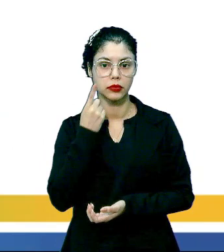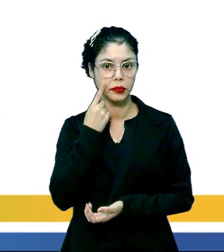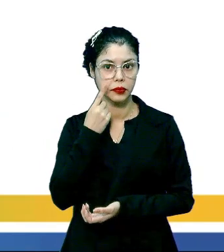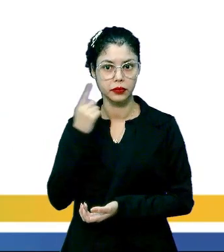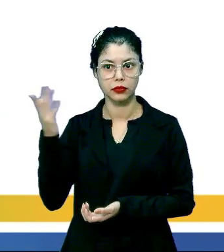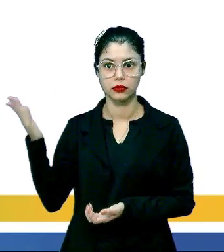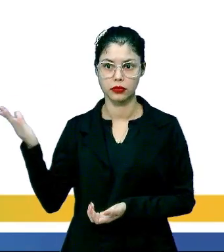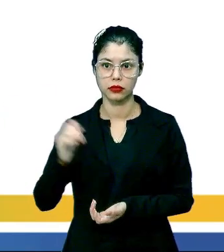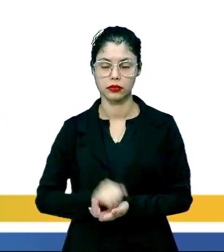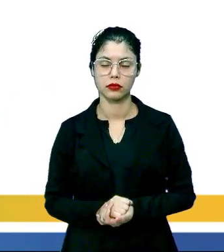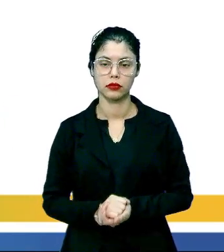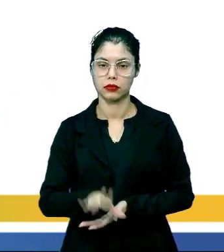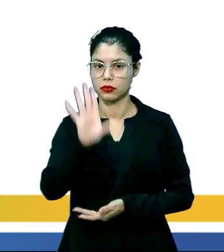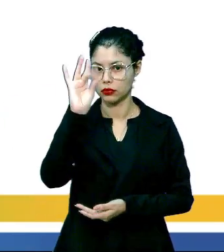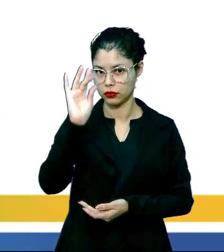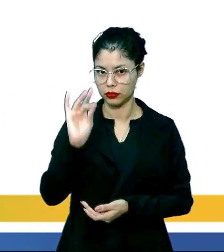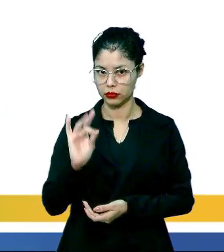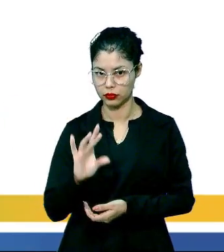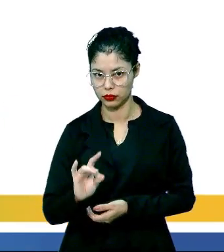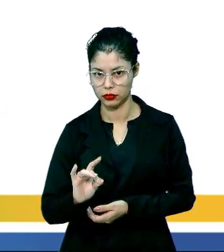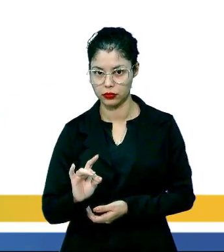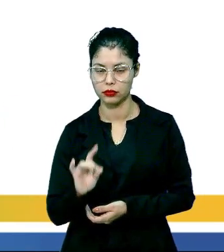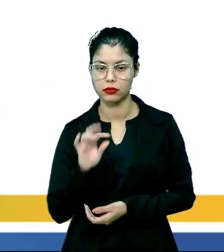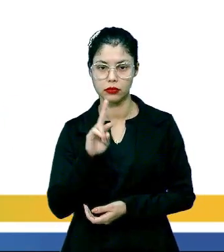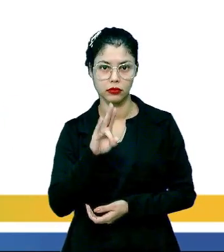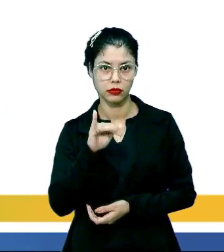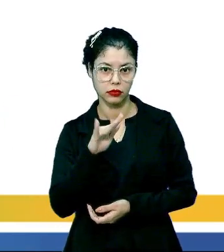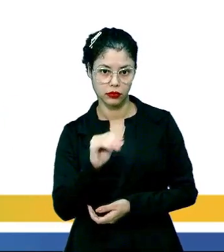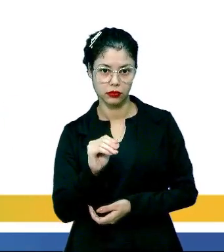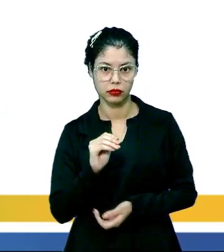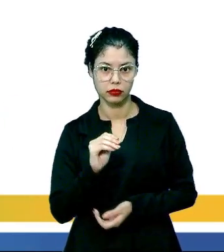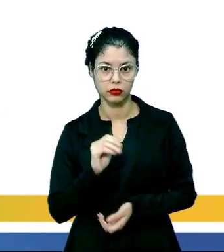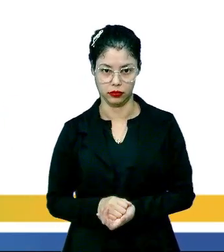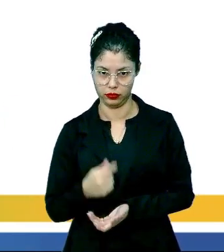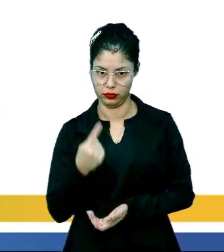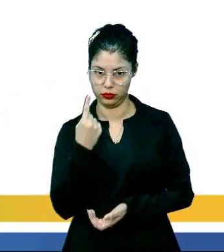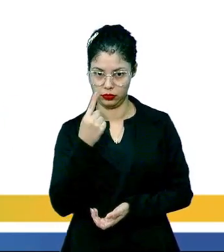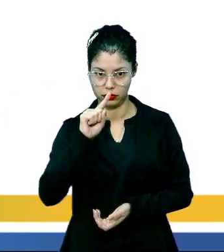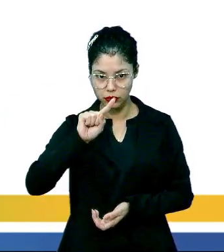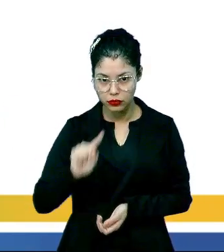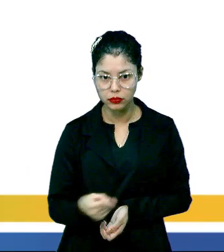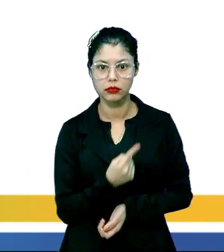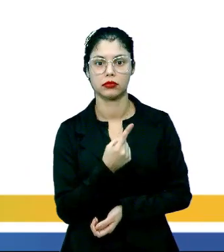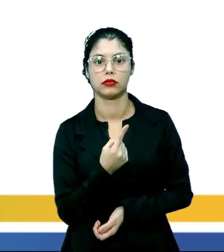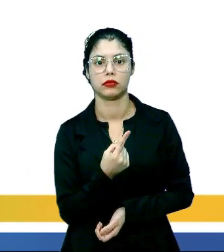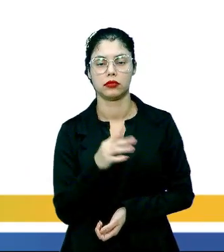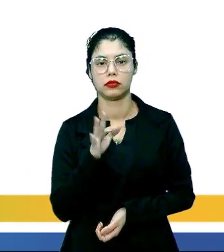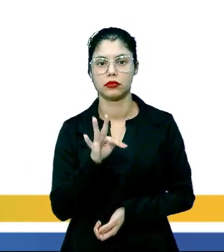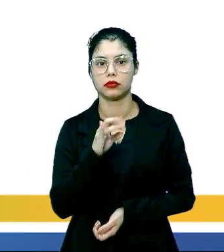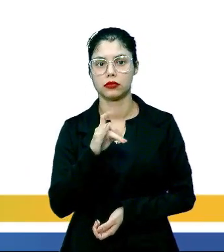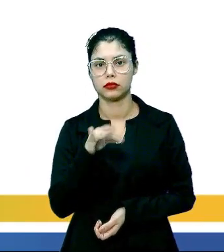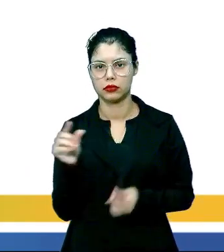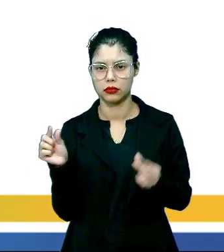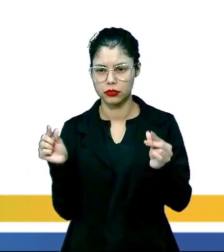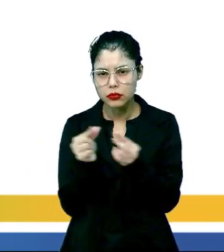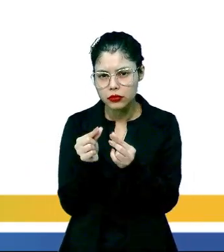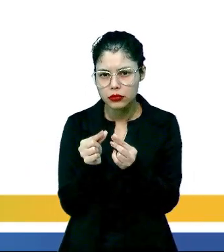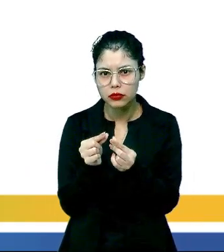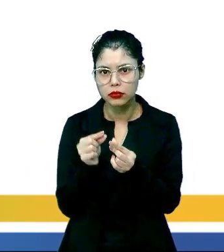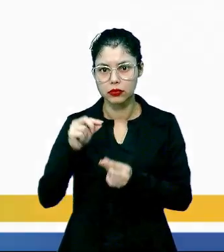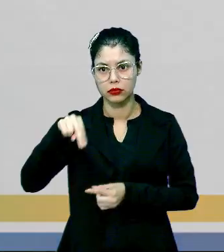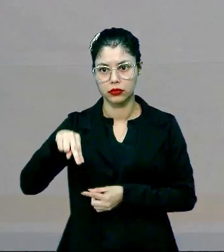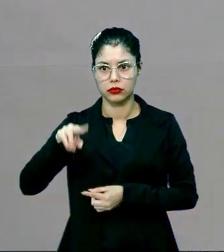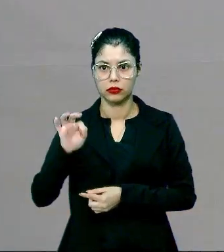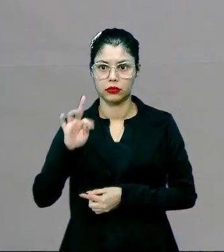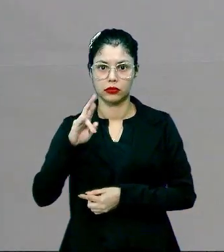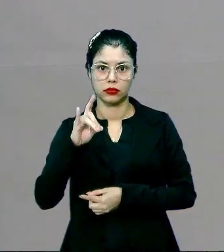que interessante. Cada um de seus rins tem cerca de 1 milhão de filtros minúsculos, conhecido como os